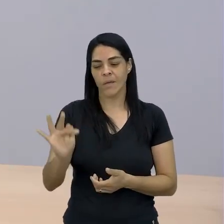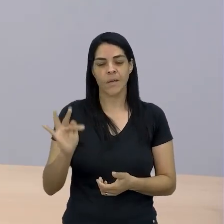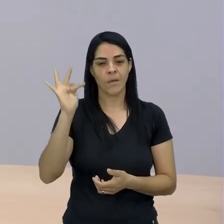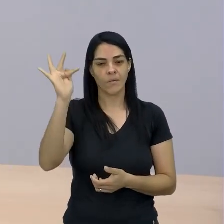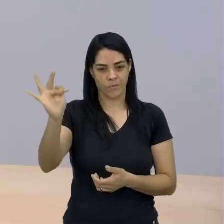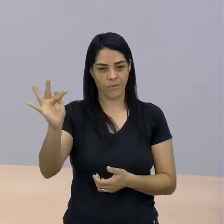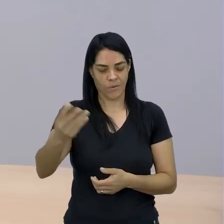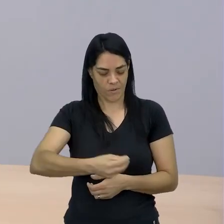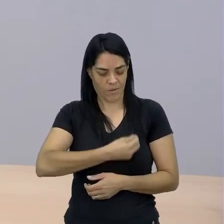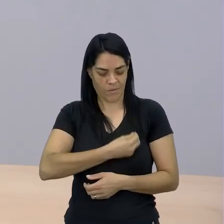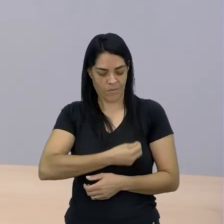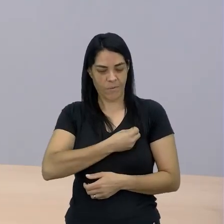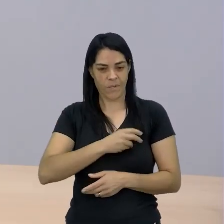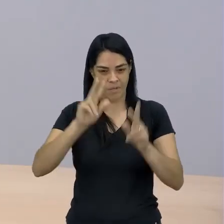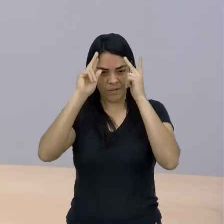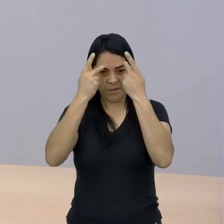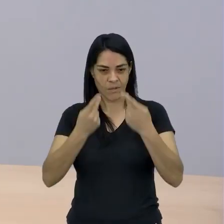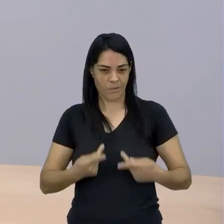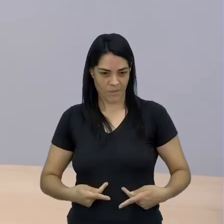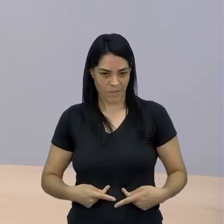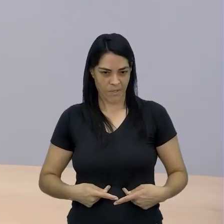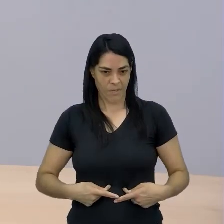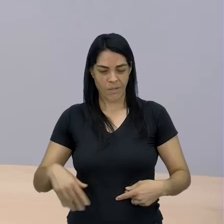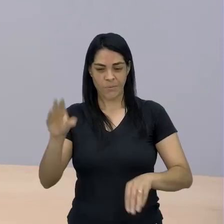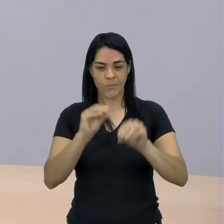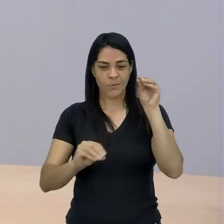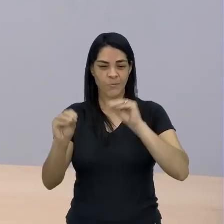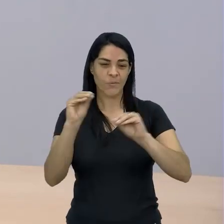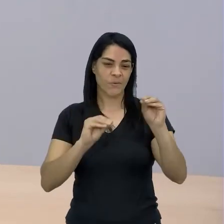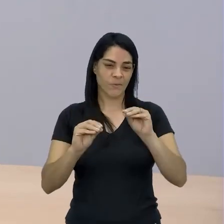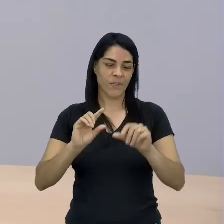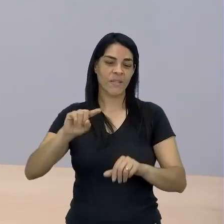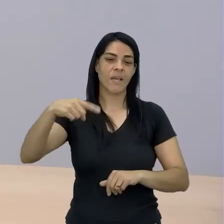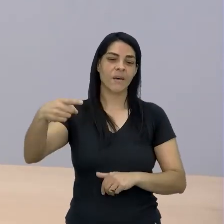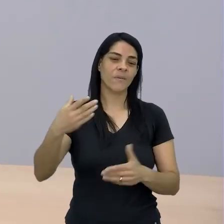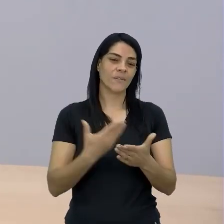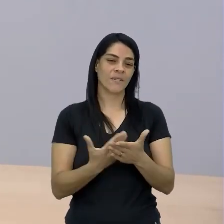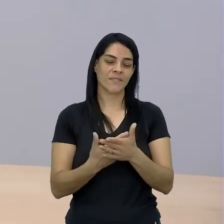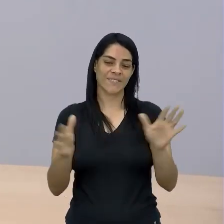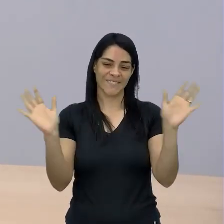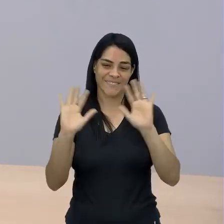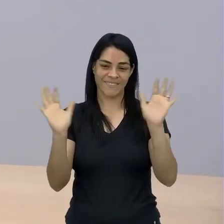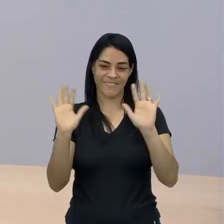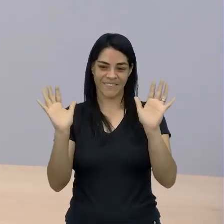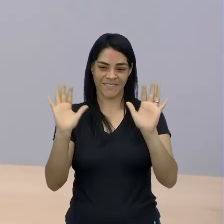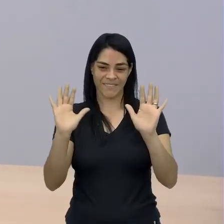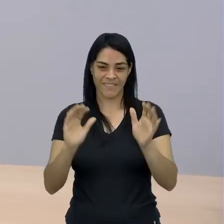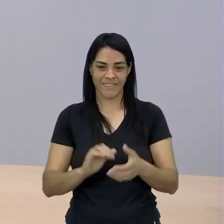sobrevivência da humanidade que está em jogo. Beijo para vocês, a gente se vê na próxima. Tchau, tchau.